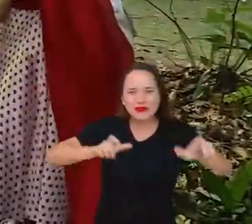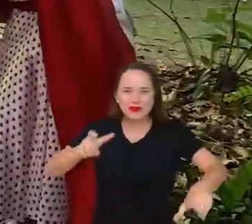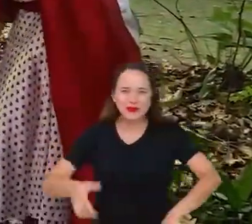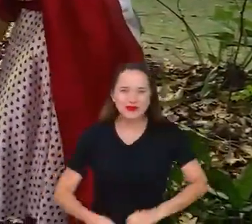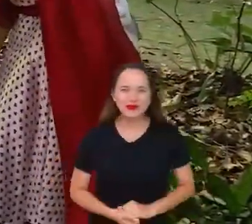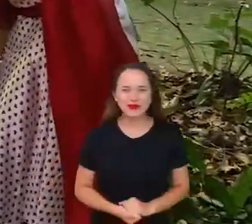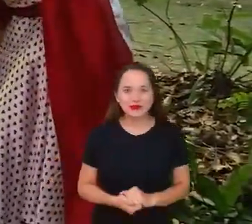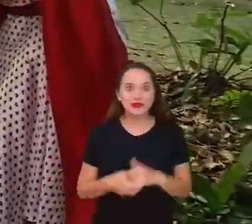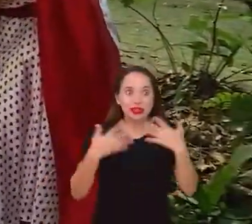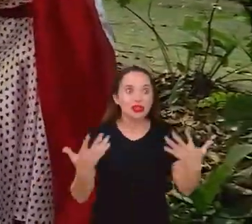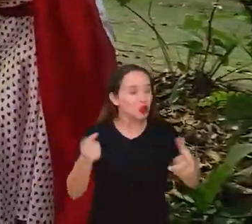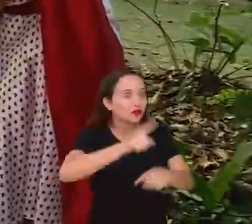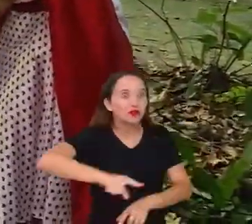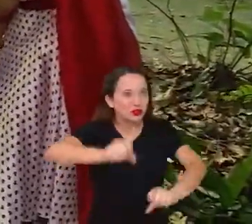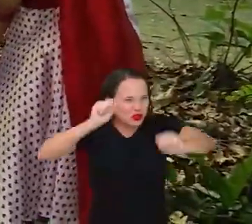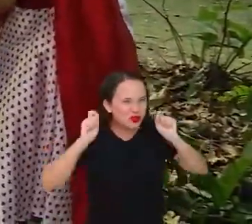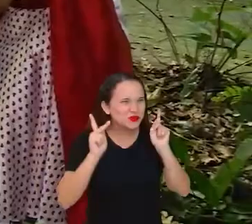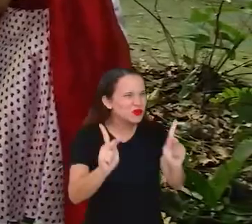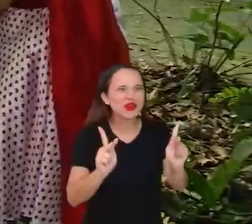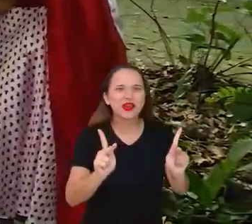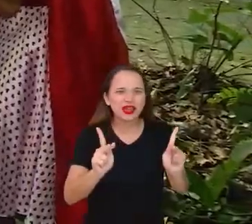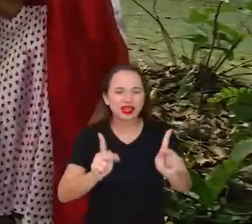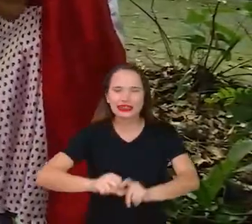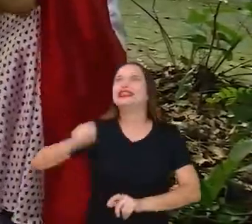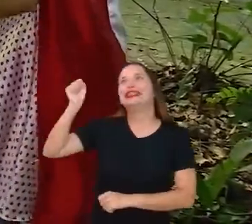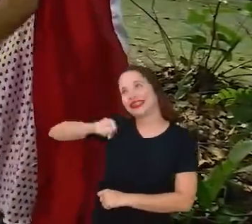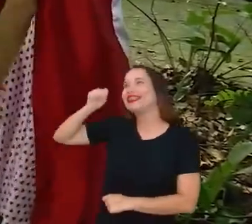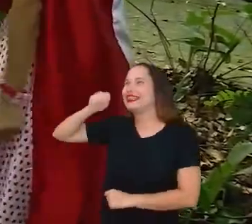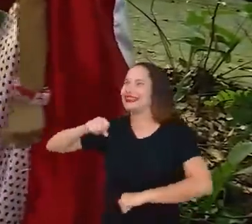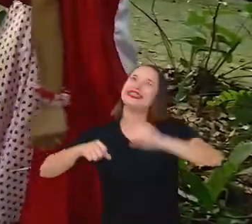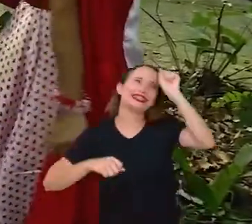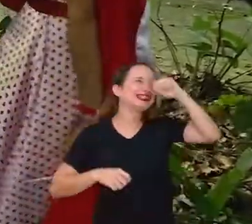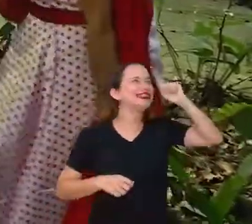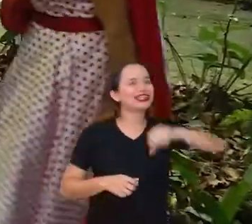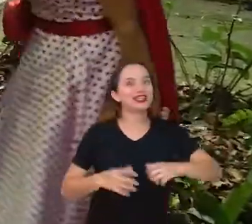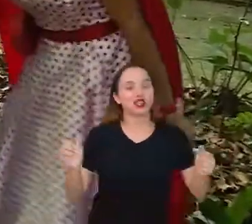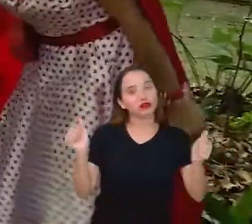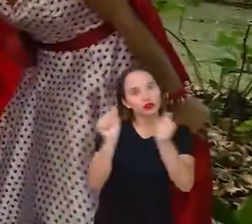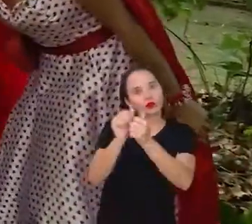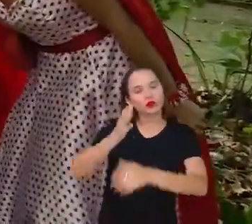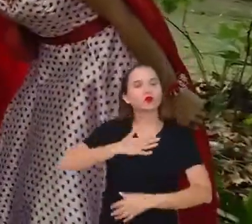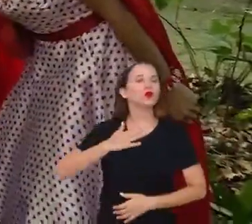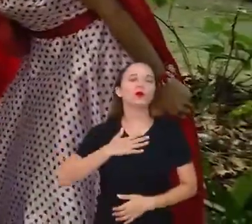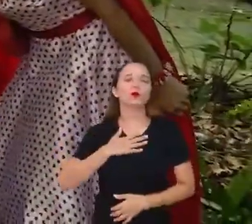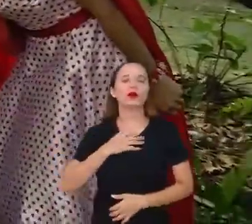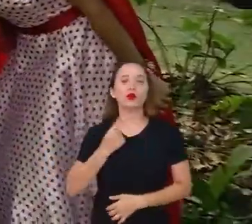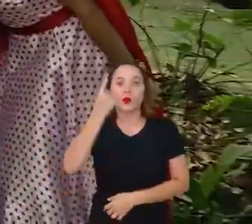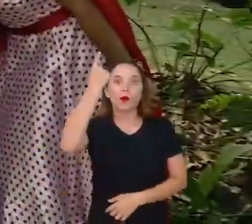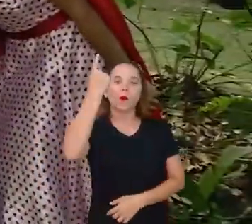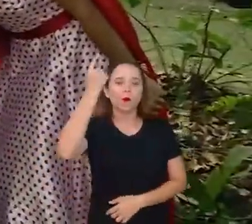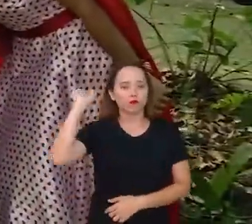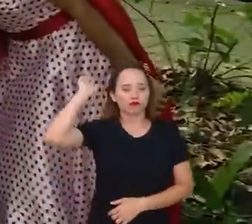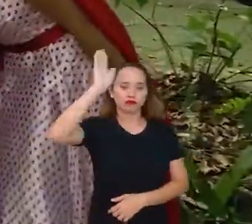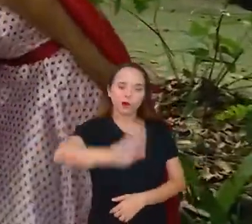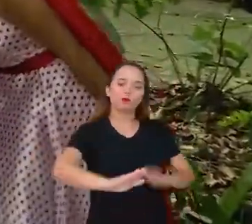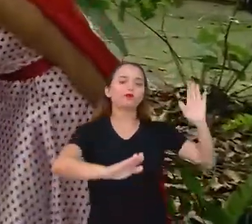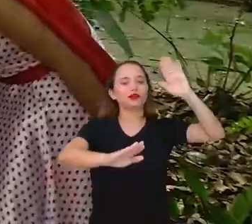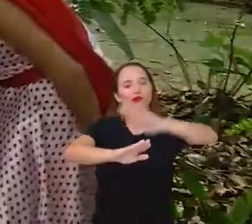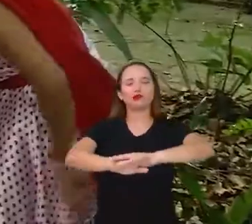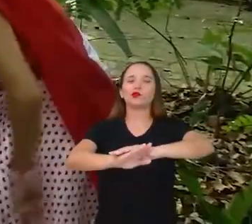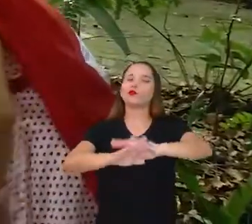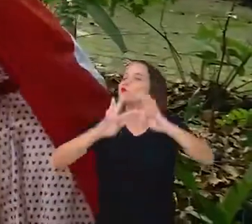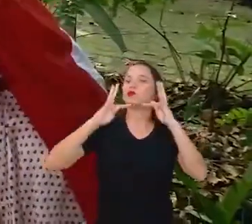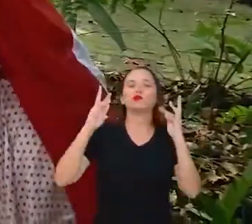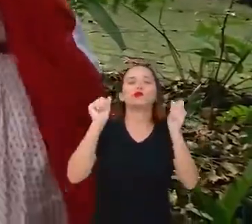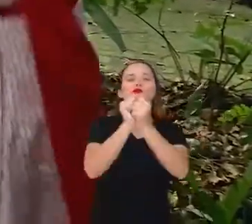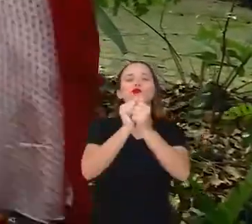pessoas. Preparados para isso? Sim! Então faz comigo. Um por todos. Todos. E